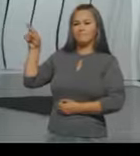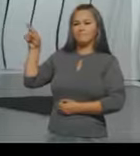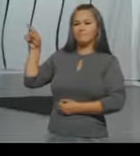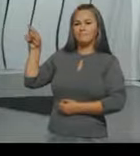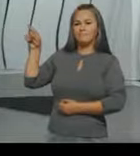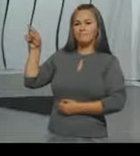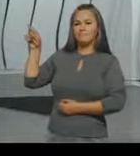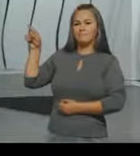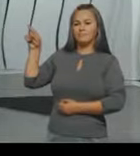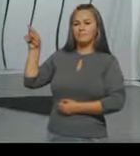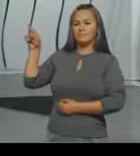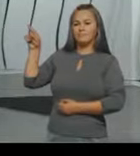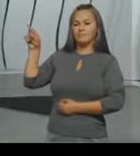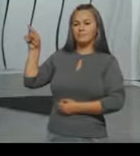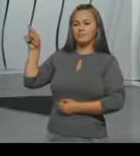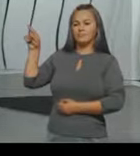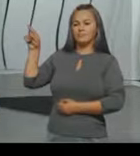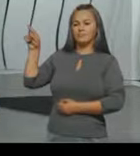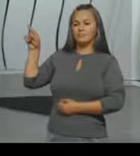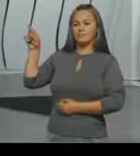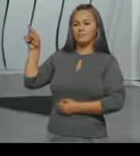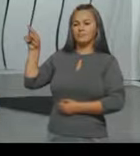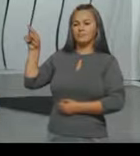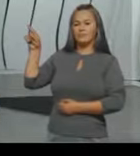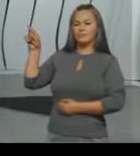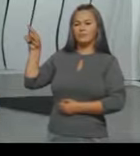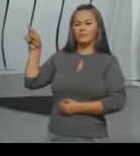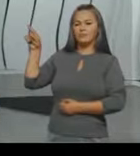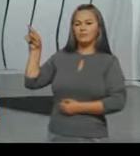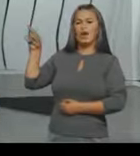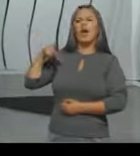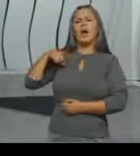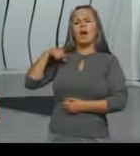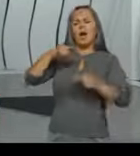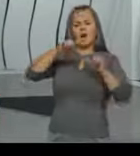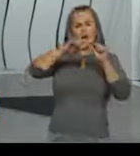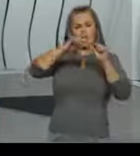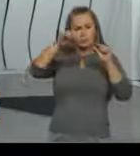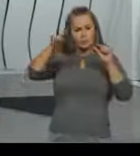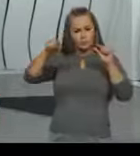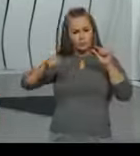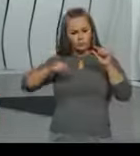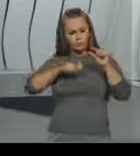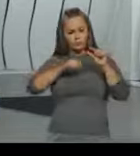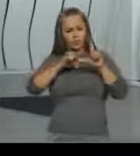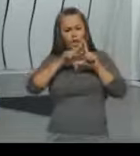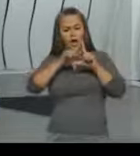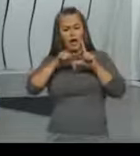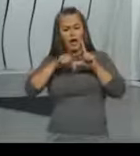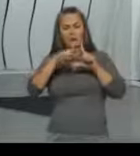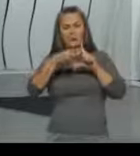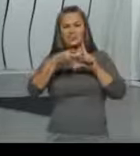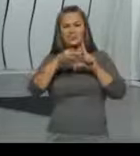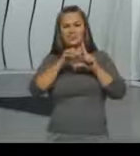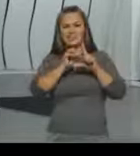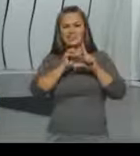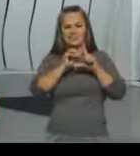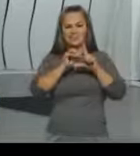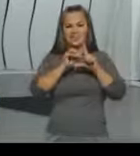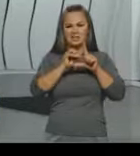para o nosso PET. Então, de novo. Ah, aqui vale 30, aqui vale 30. Eu não estou falando